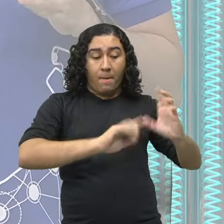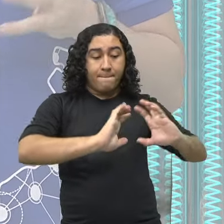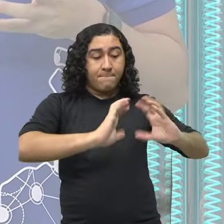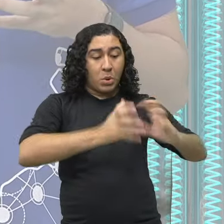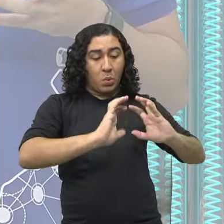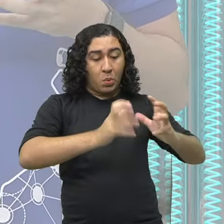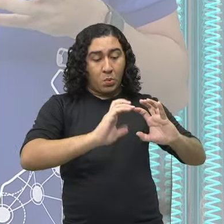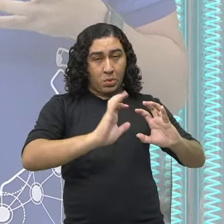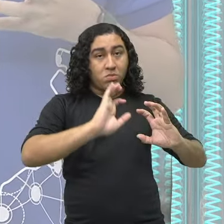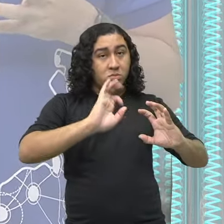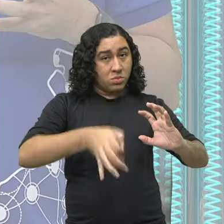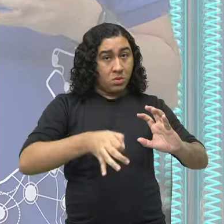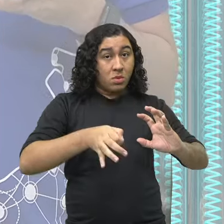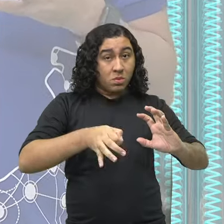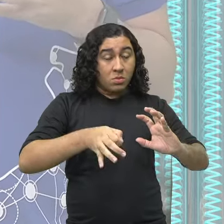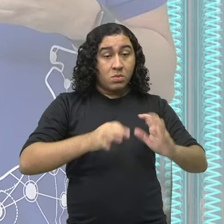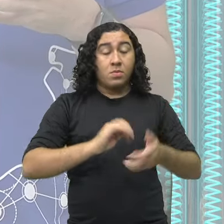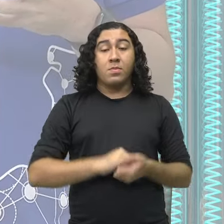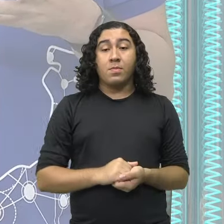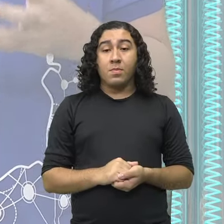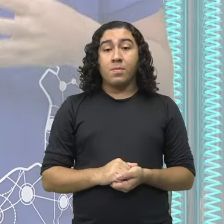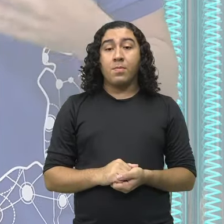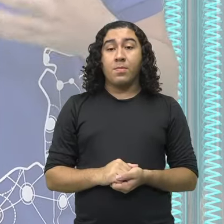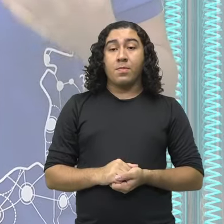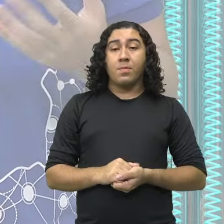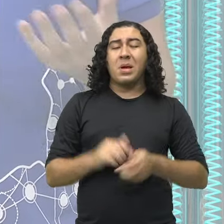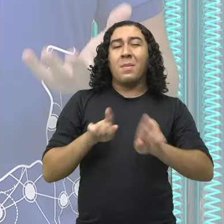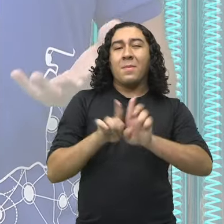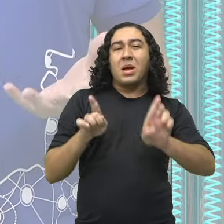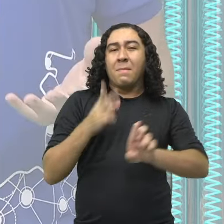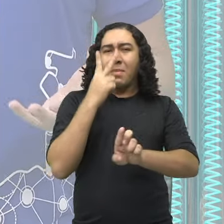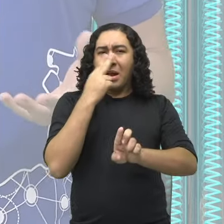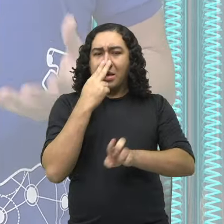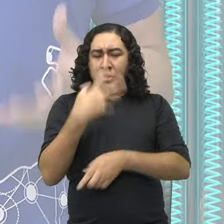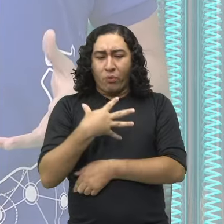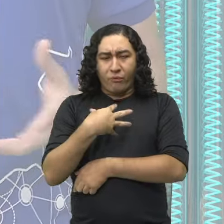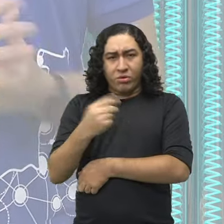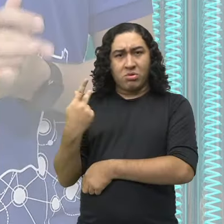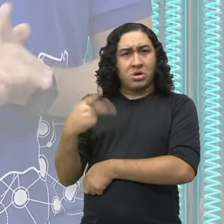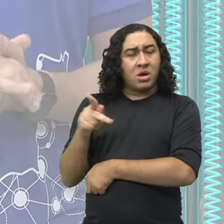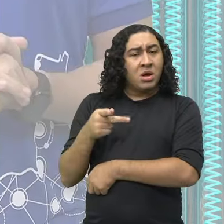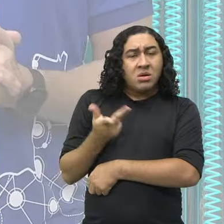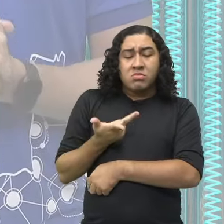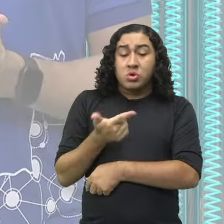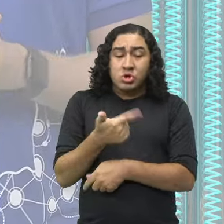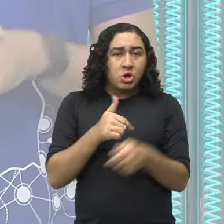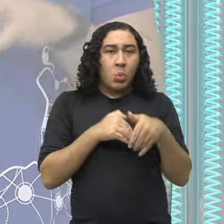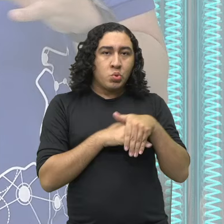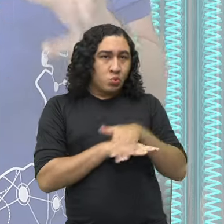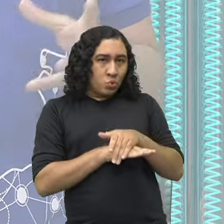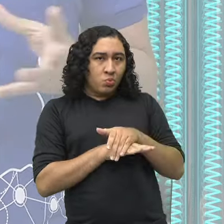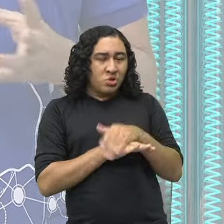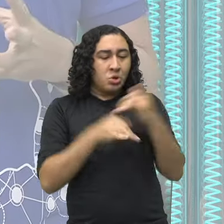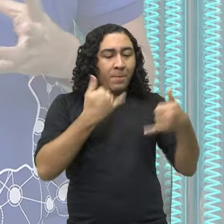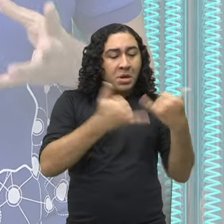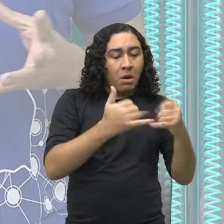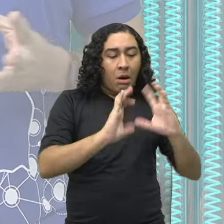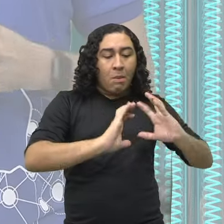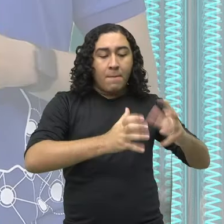um pouco algo que o filho não estava acostumado, com essa bola. Então, dentro